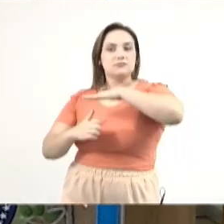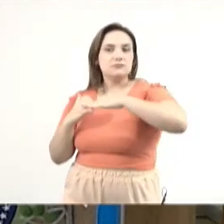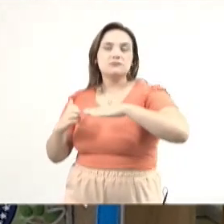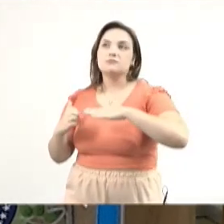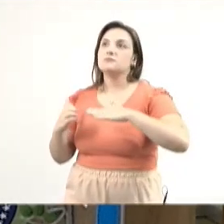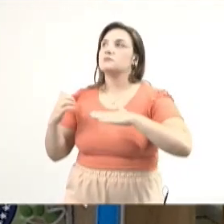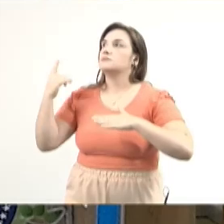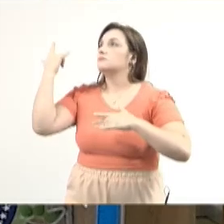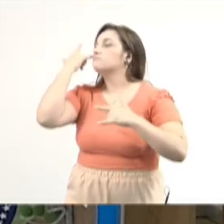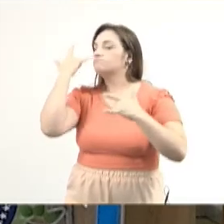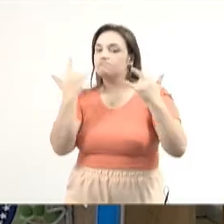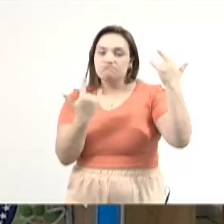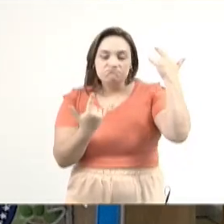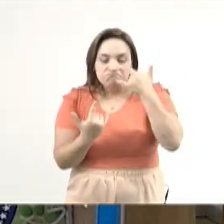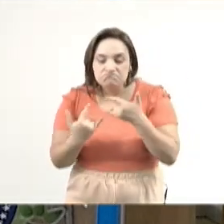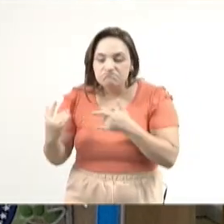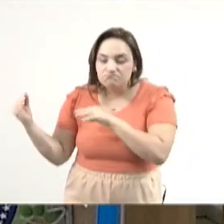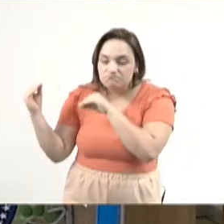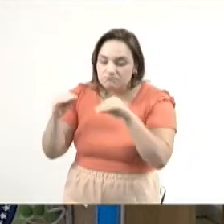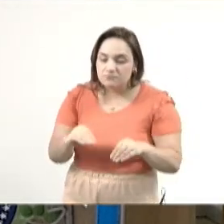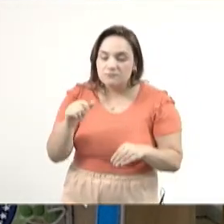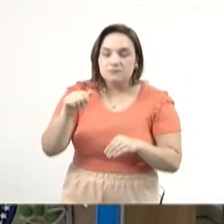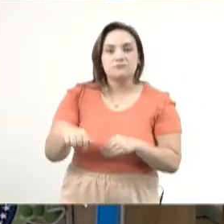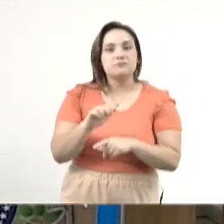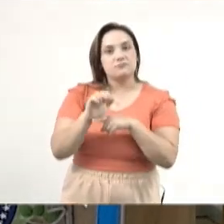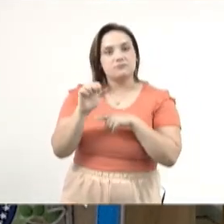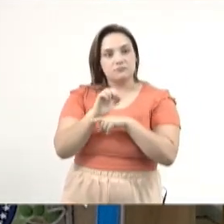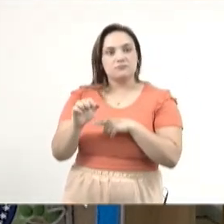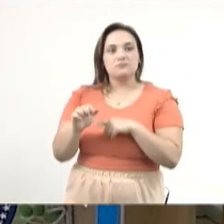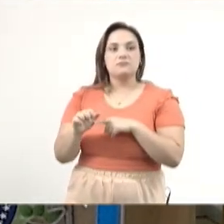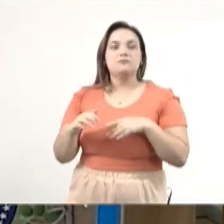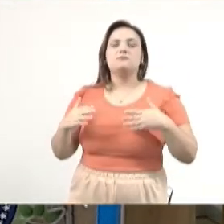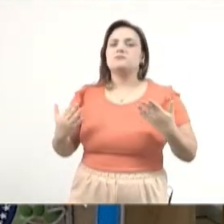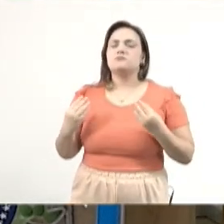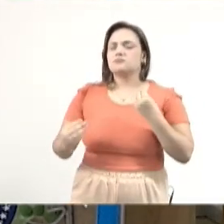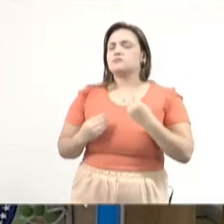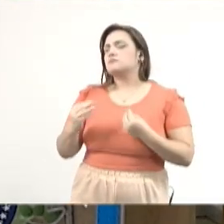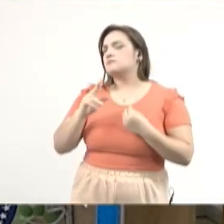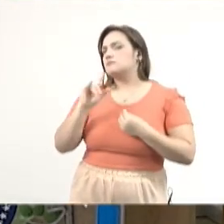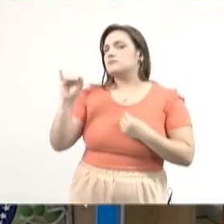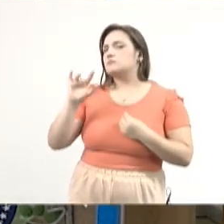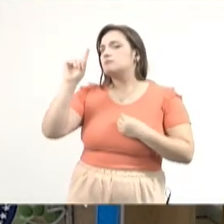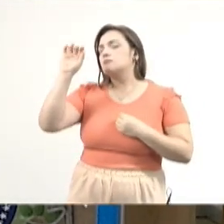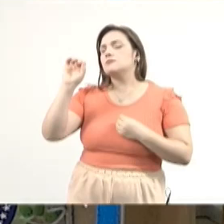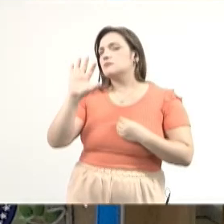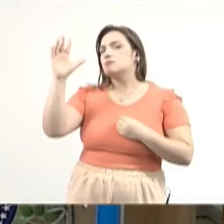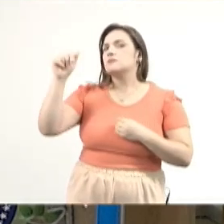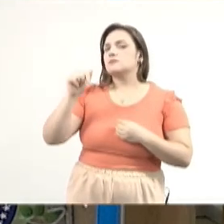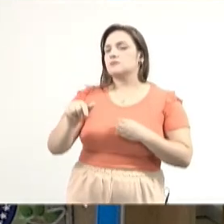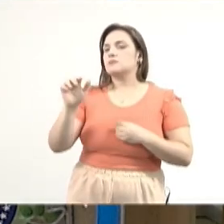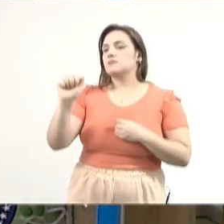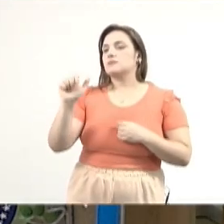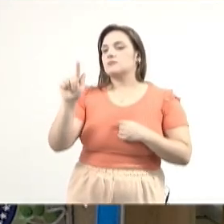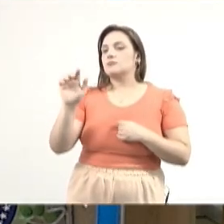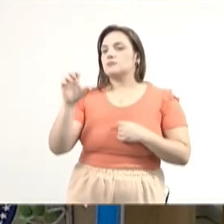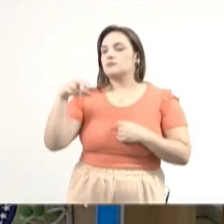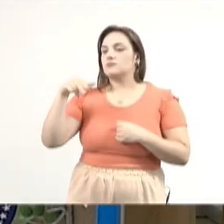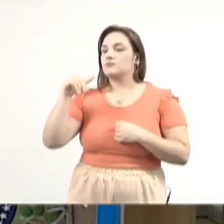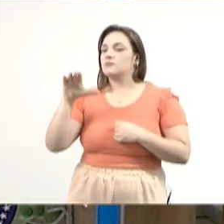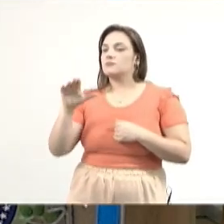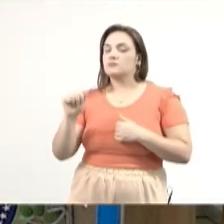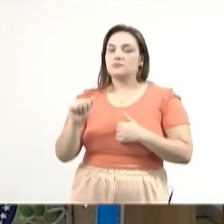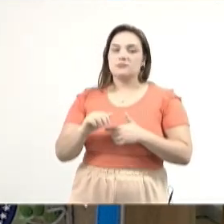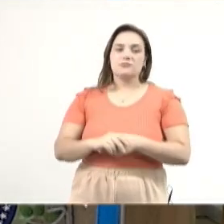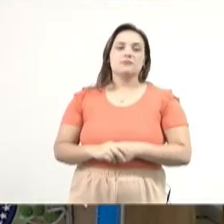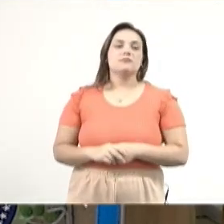atrair investimentos aqui para o nosso estado. E qual que é a personalidade? De que maneira vai ser essa agência, né, do ponto de vista jurídico,